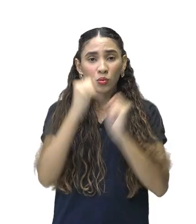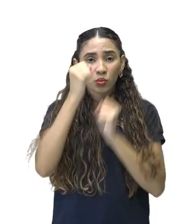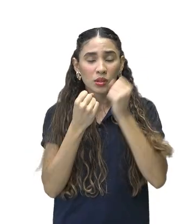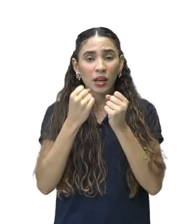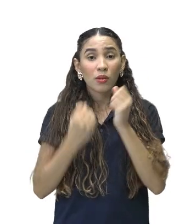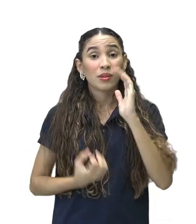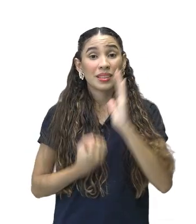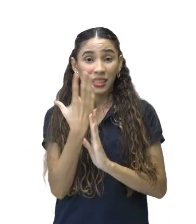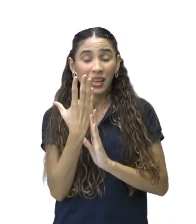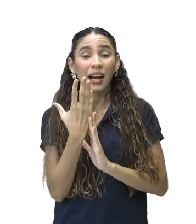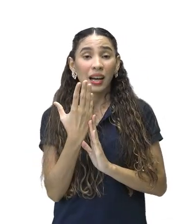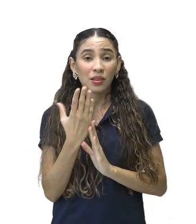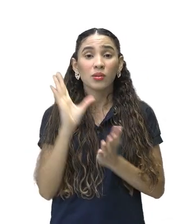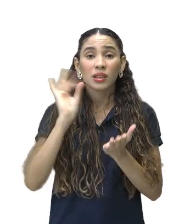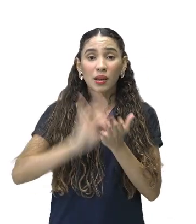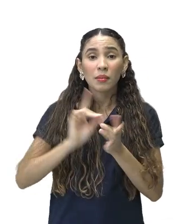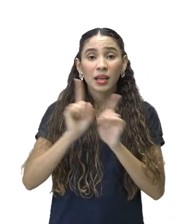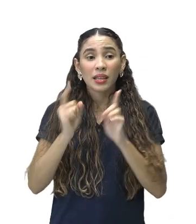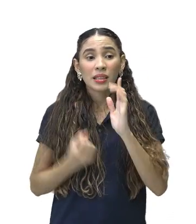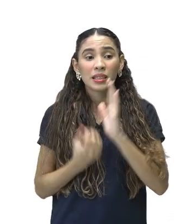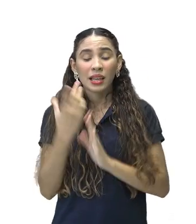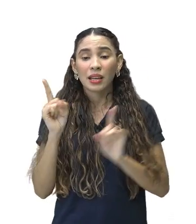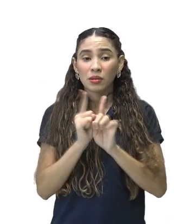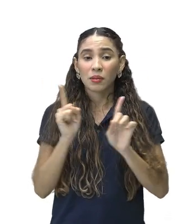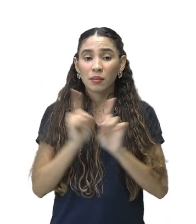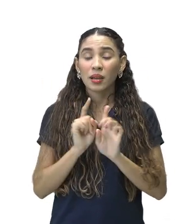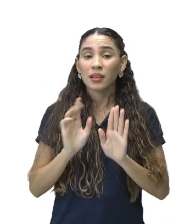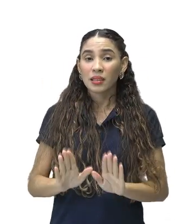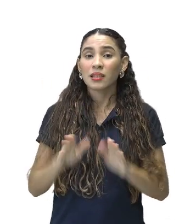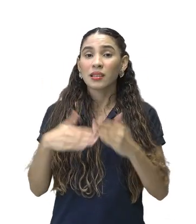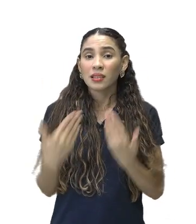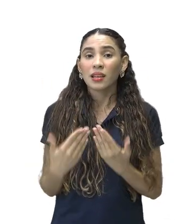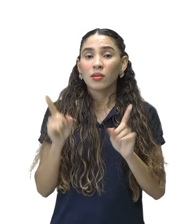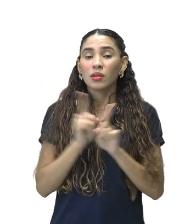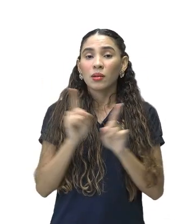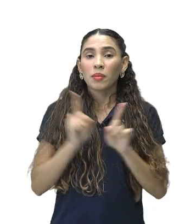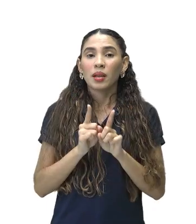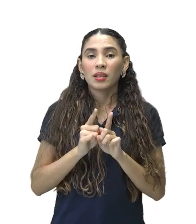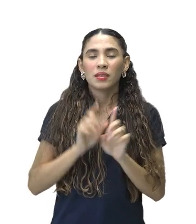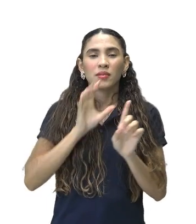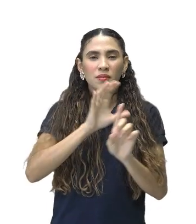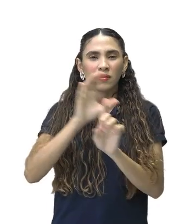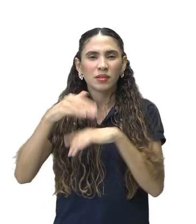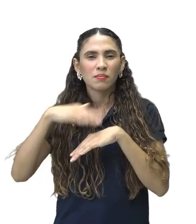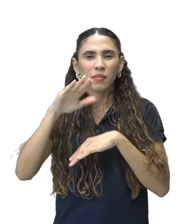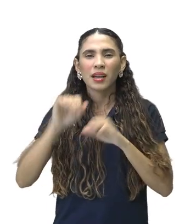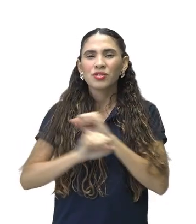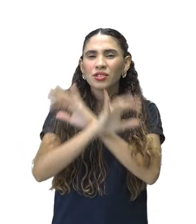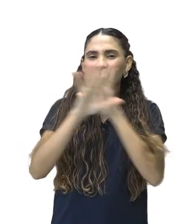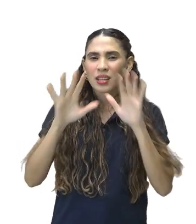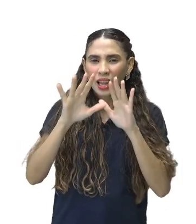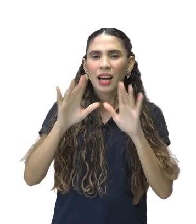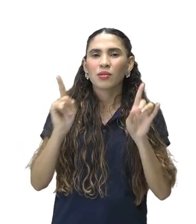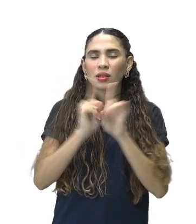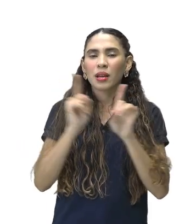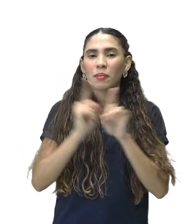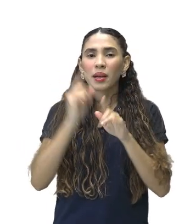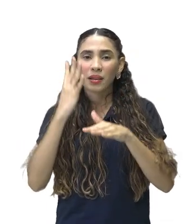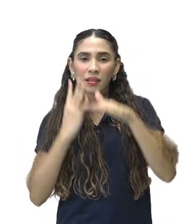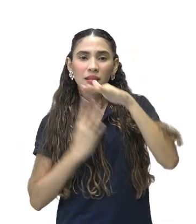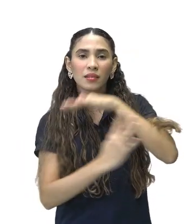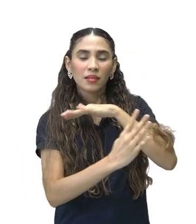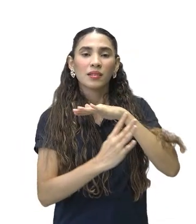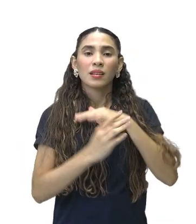sendo implantado, foi implantado. E o efeito mais evidente desta grande